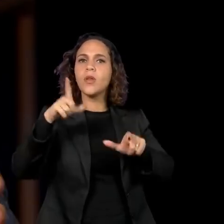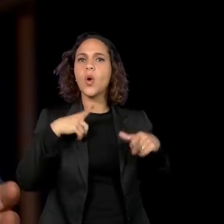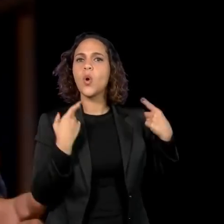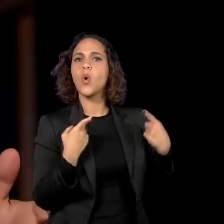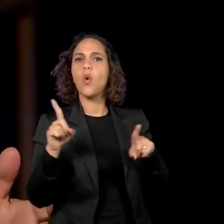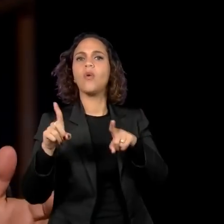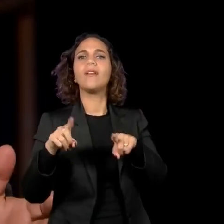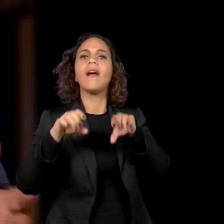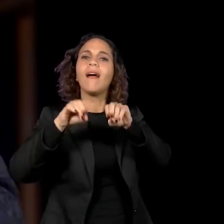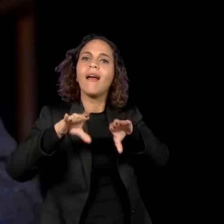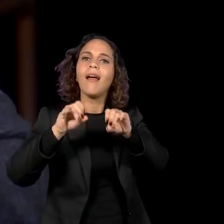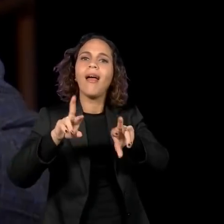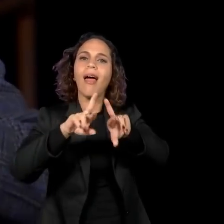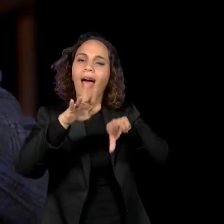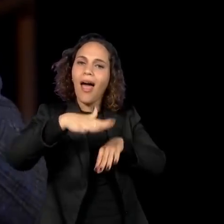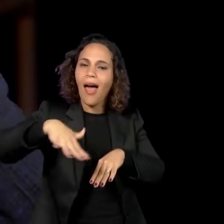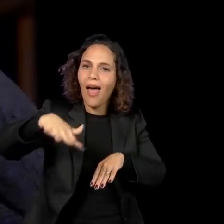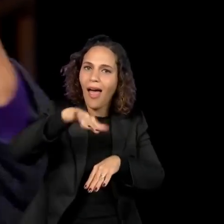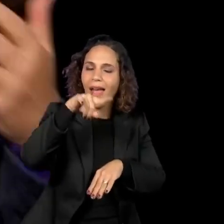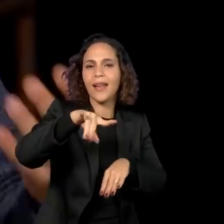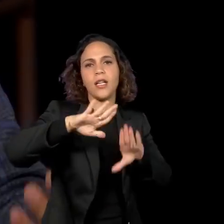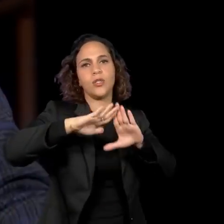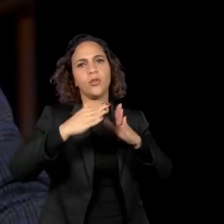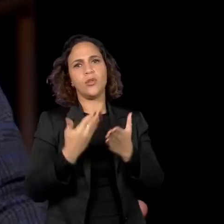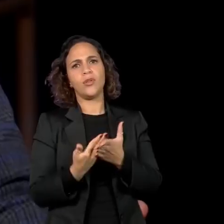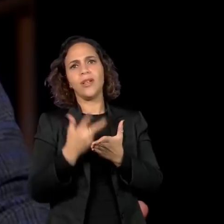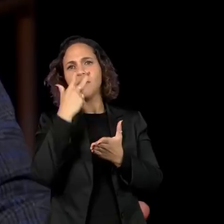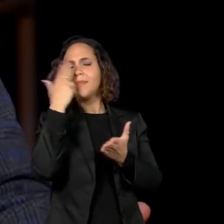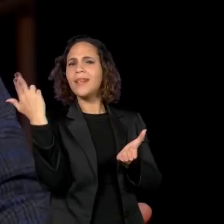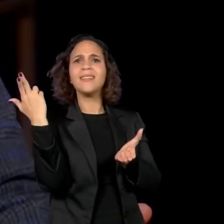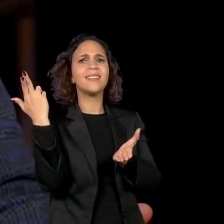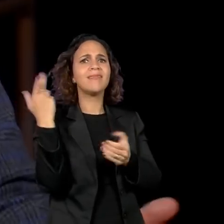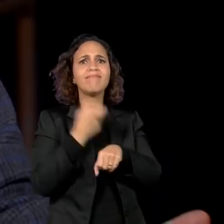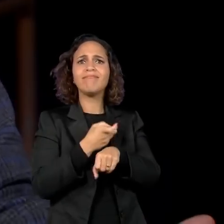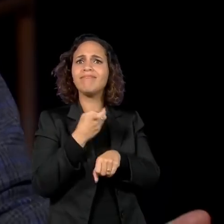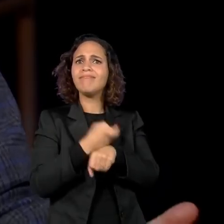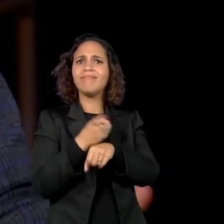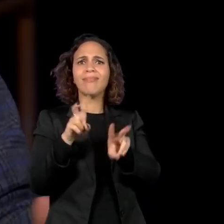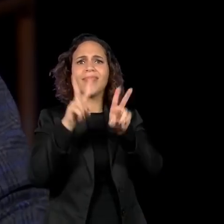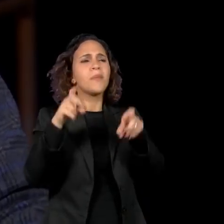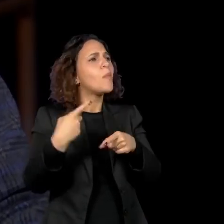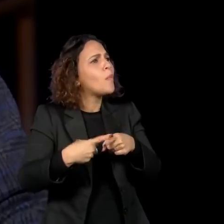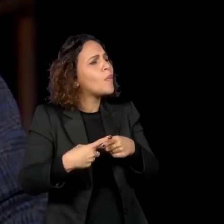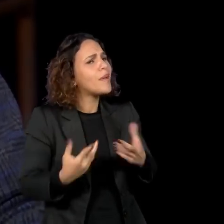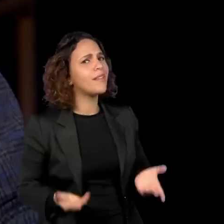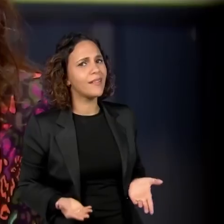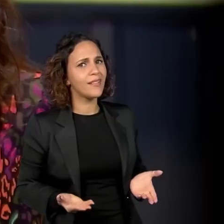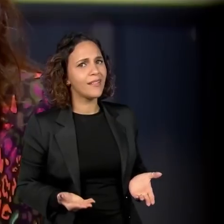educação sexual nas escolas, mesmo com essa ignorância absurda que nós temos sobre esse tema. Por quê?